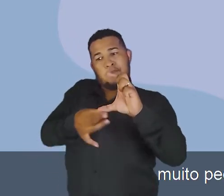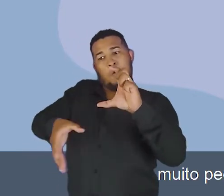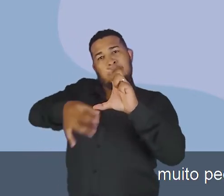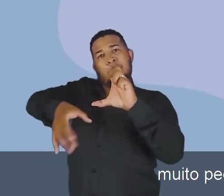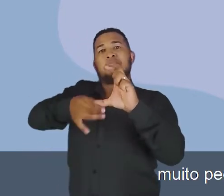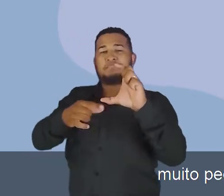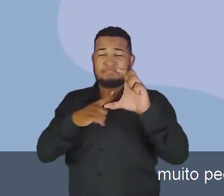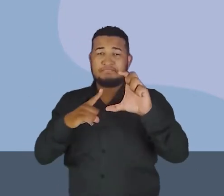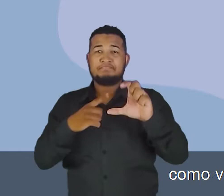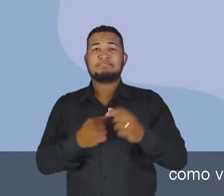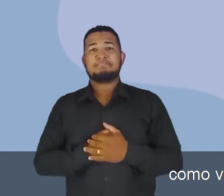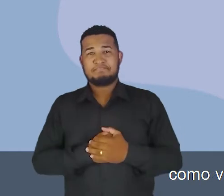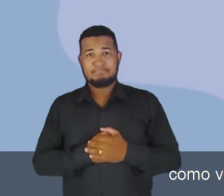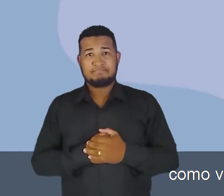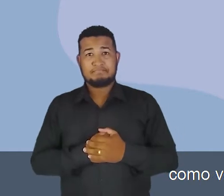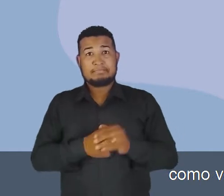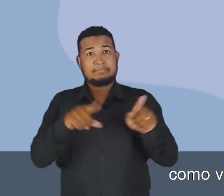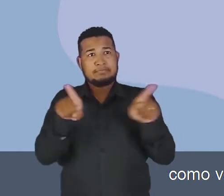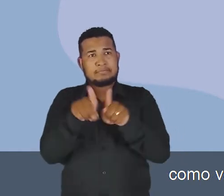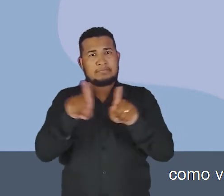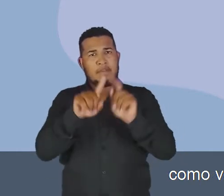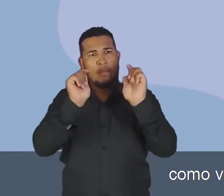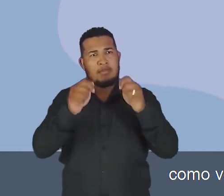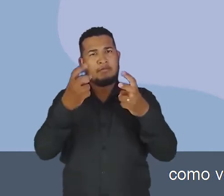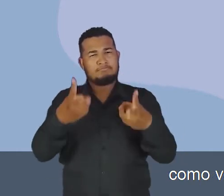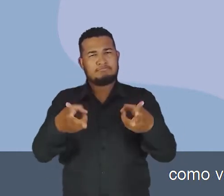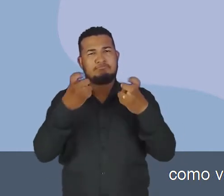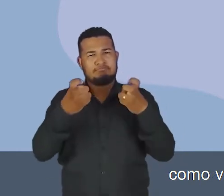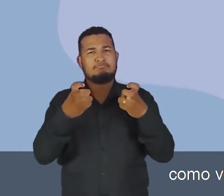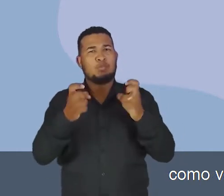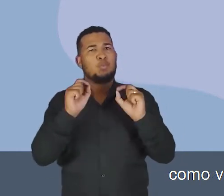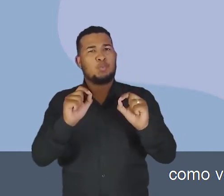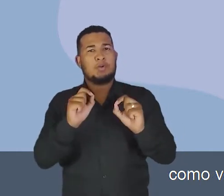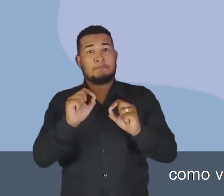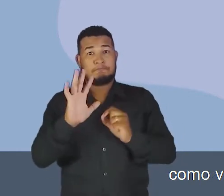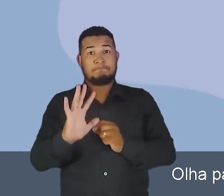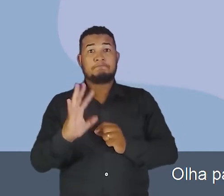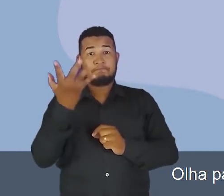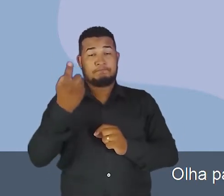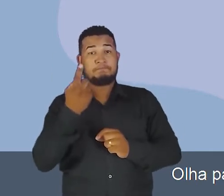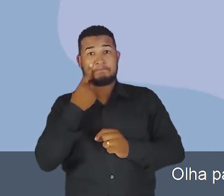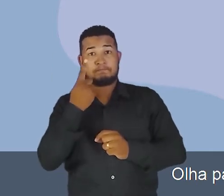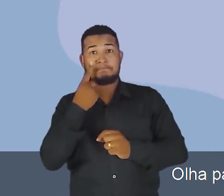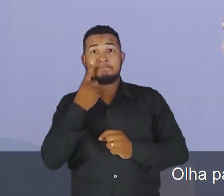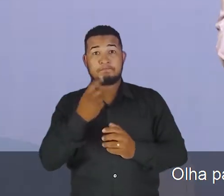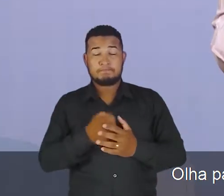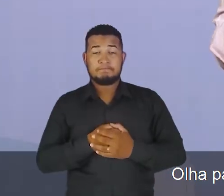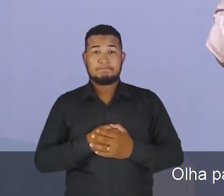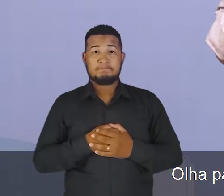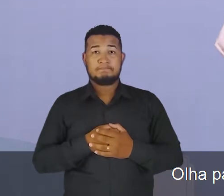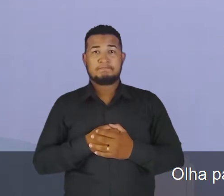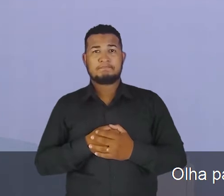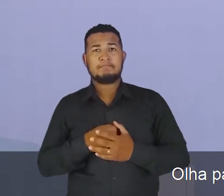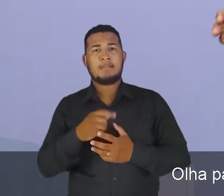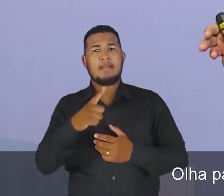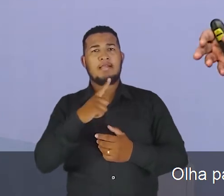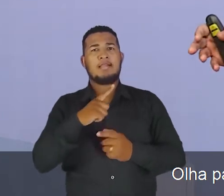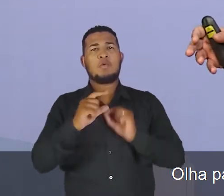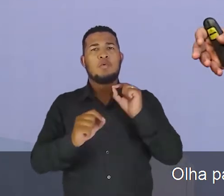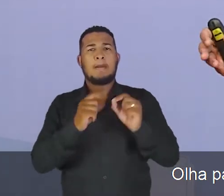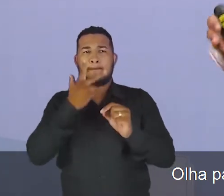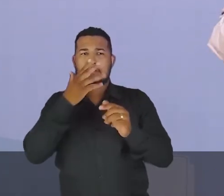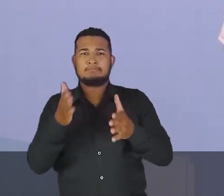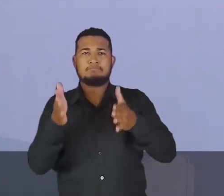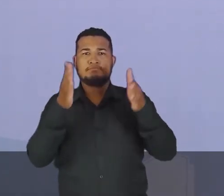maiores. O próximo estágio, como você pode observar na imagem, é o que vai acontecer. Olha para cá aqui agora. Vai para um outro